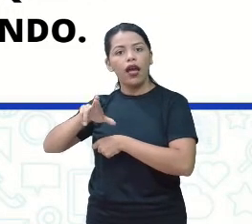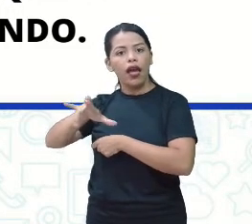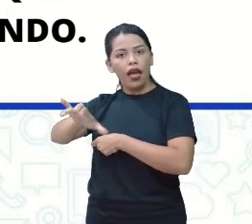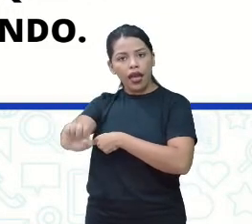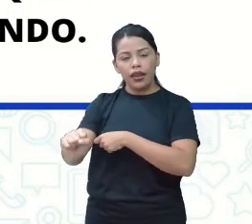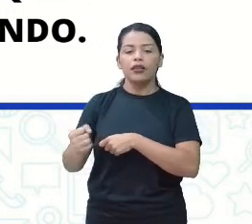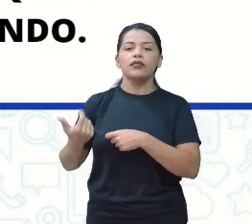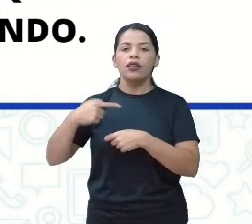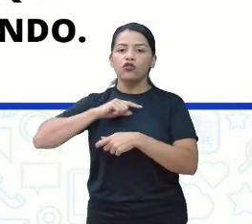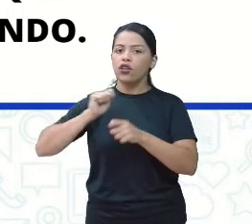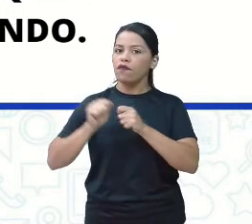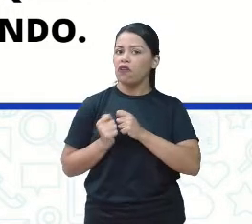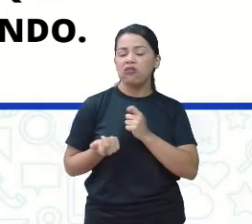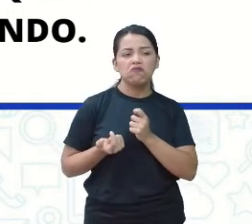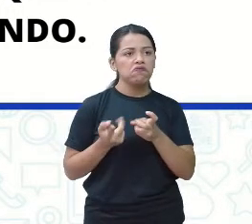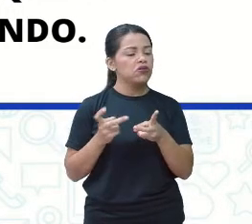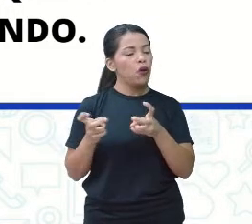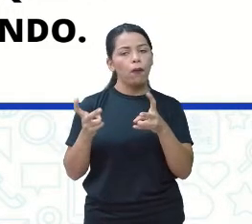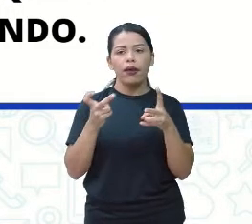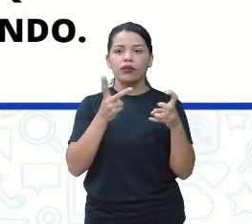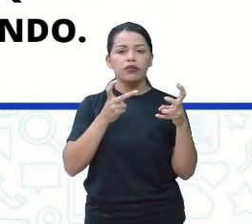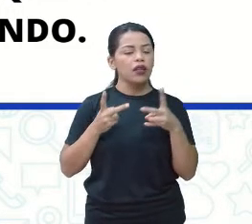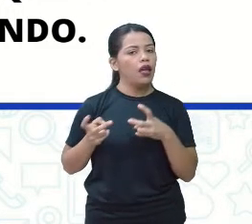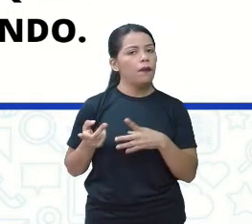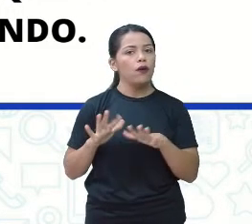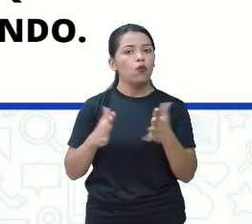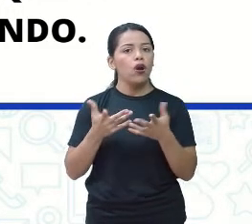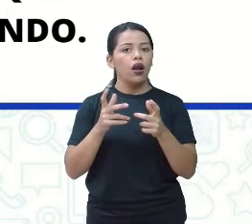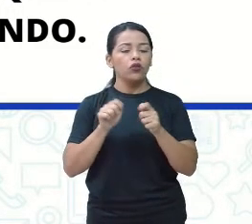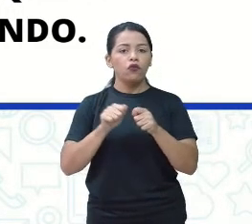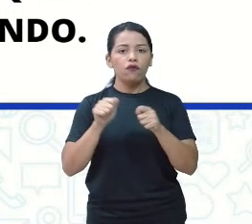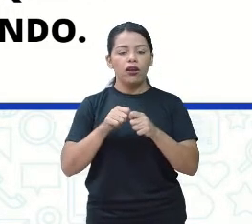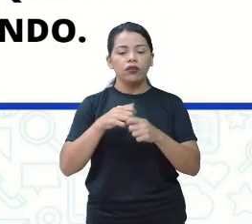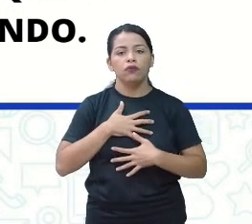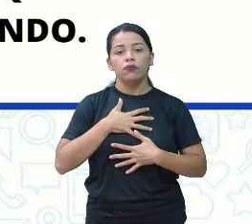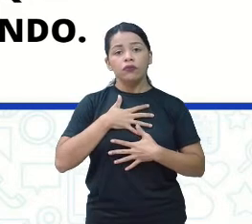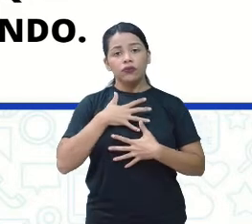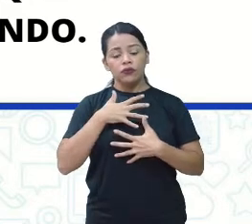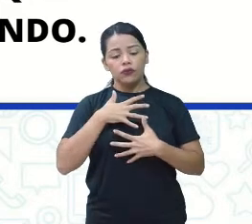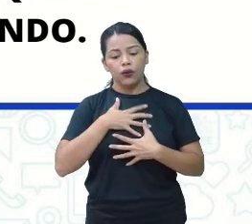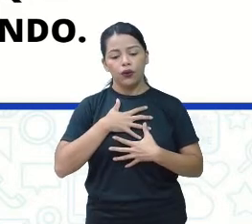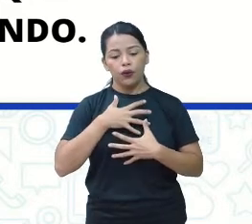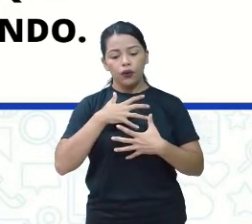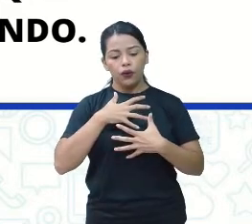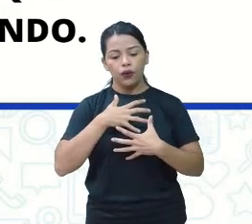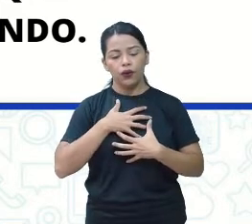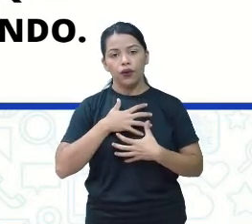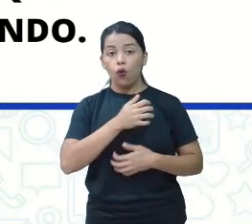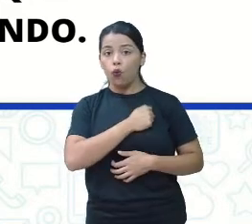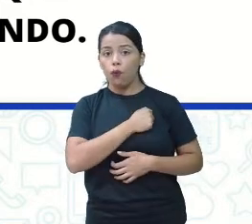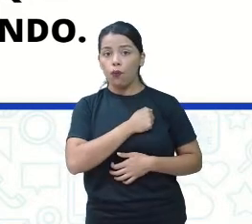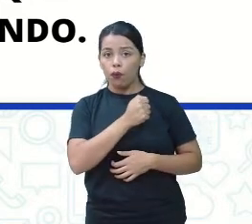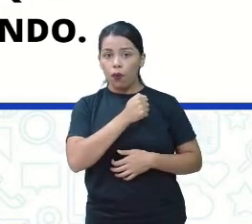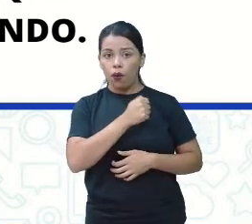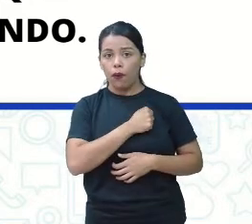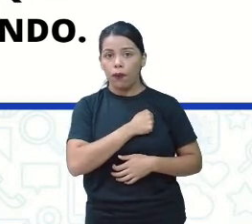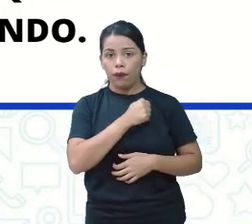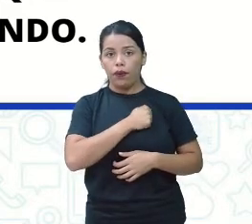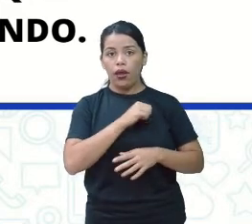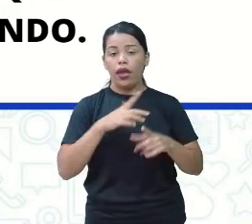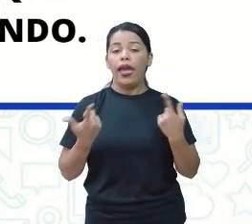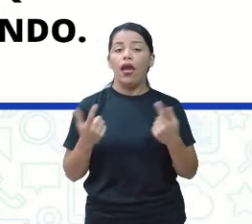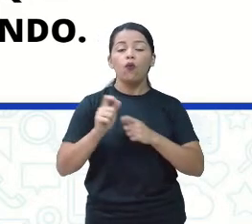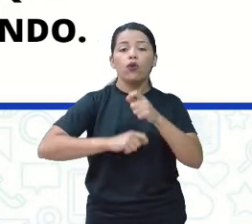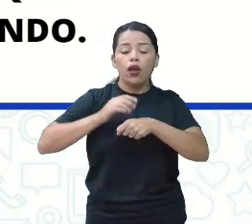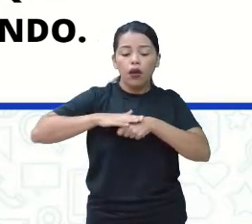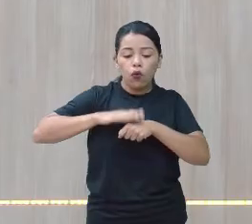perceber, como é o caso dos batimentos cardíacos, da respiração. São aquelas que o corpo faz até mesmo quando estamos dormindo. E a